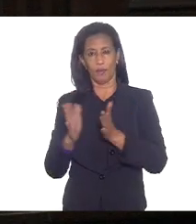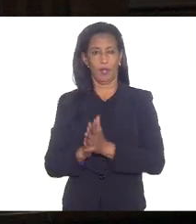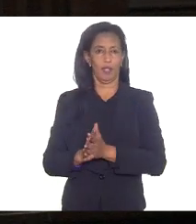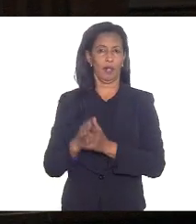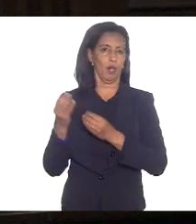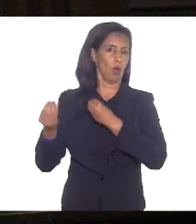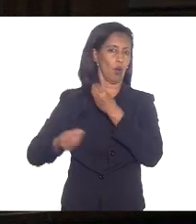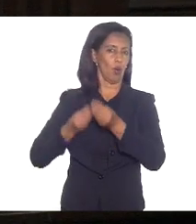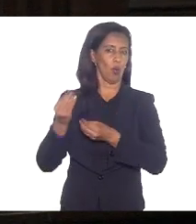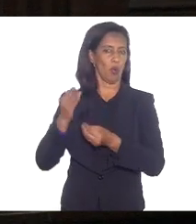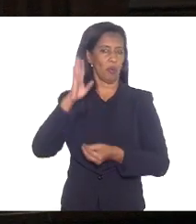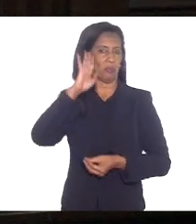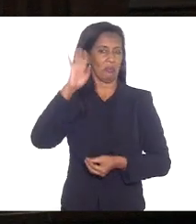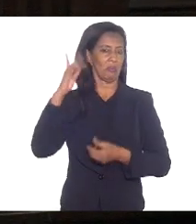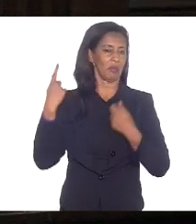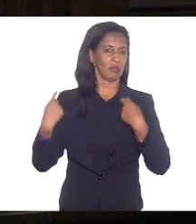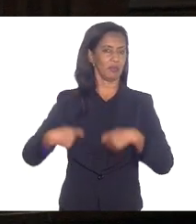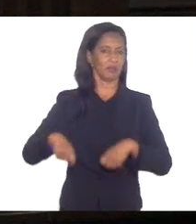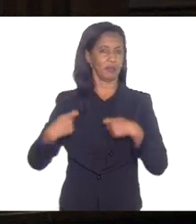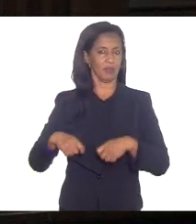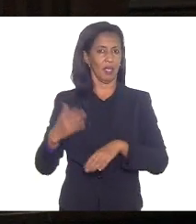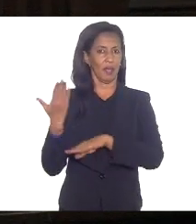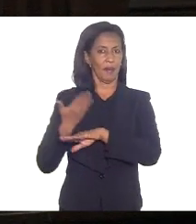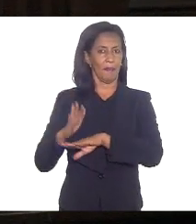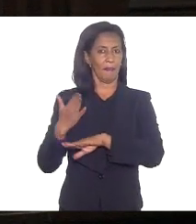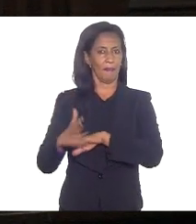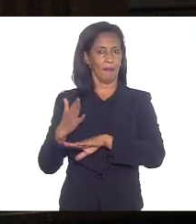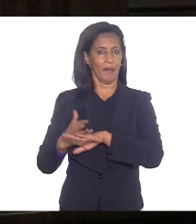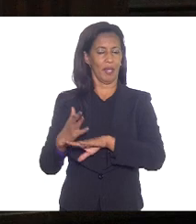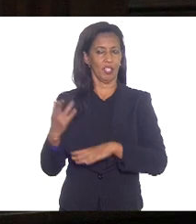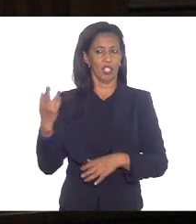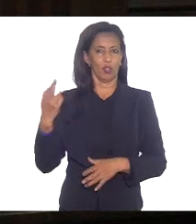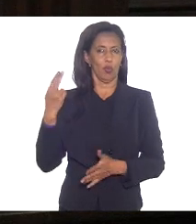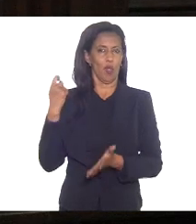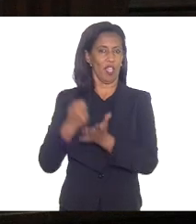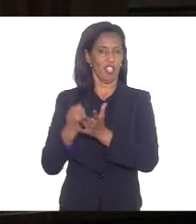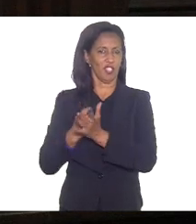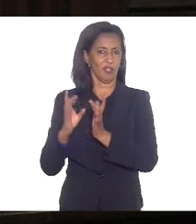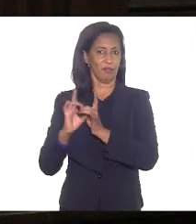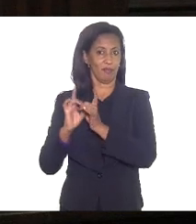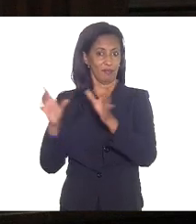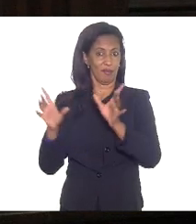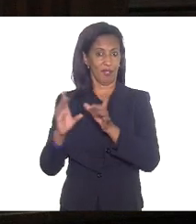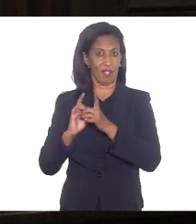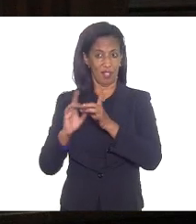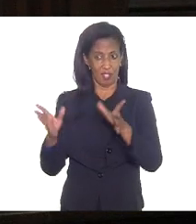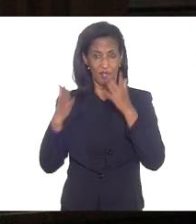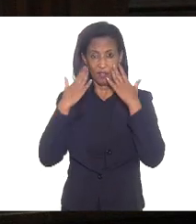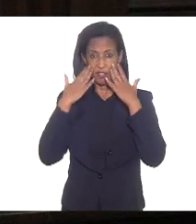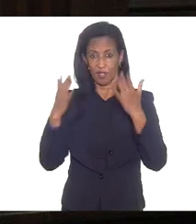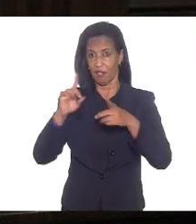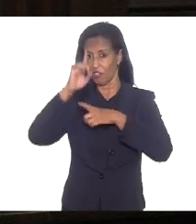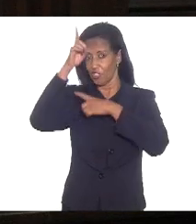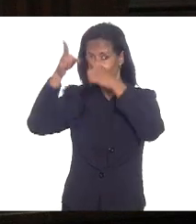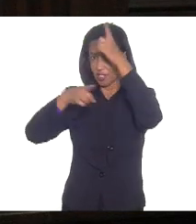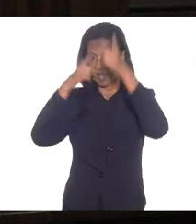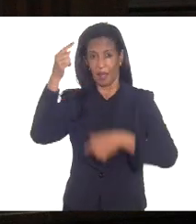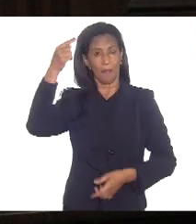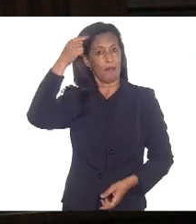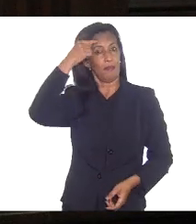pressuposto essencial e necessário à prática do regime democrático. A livre expressão de ideias,